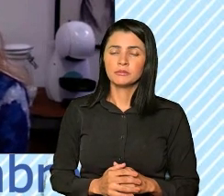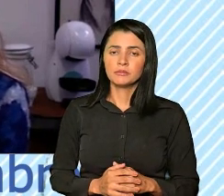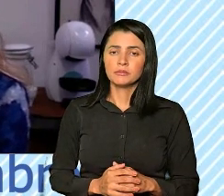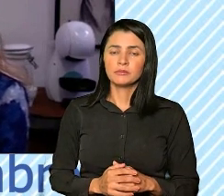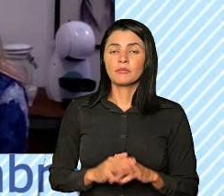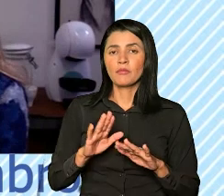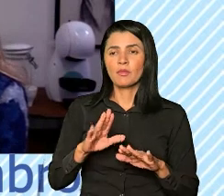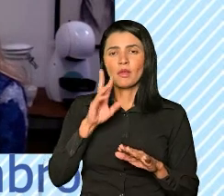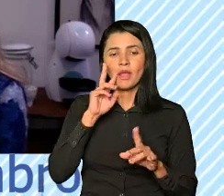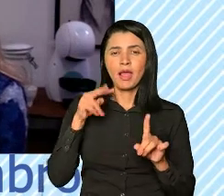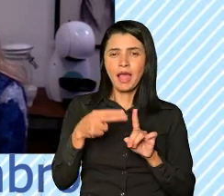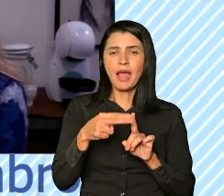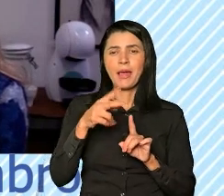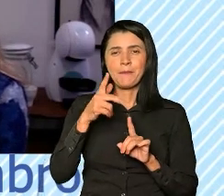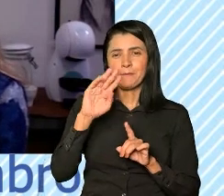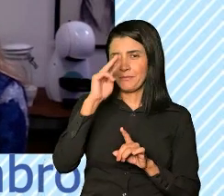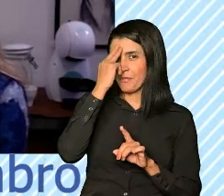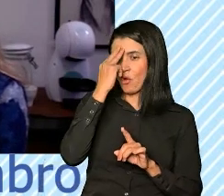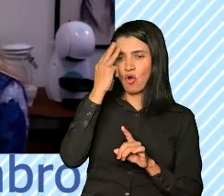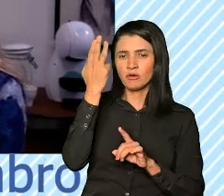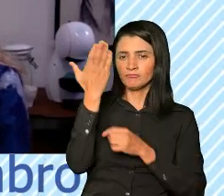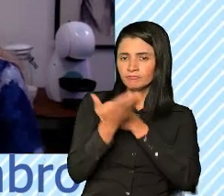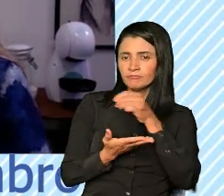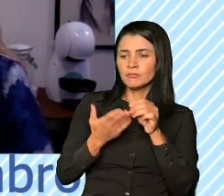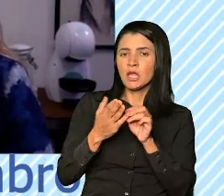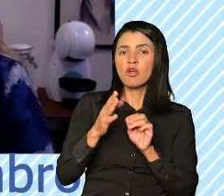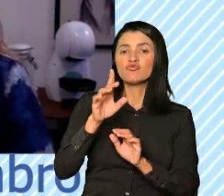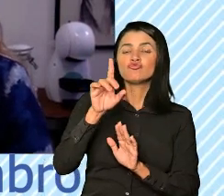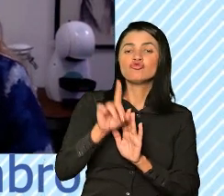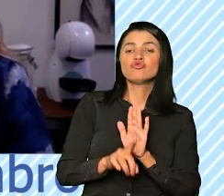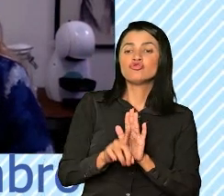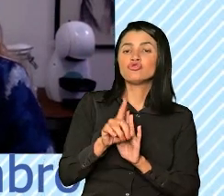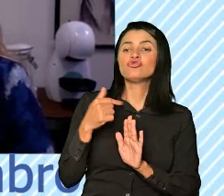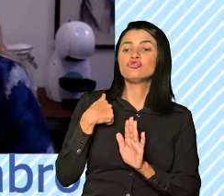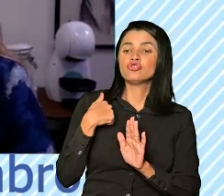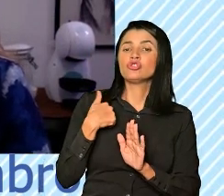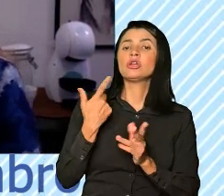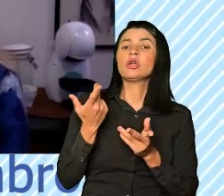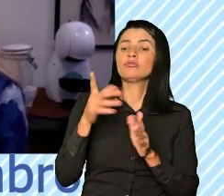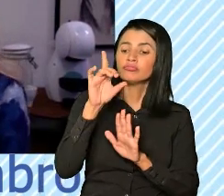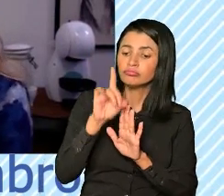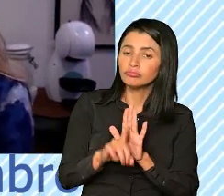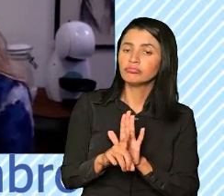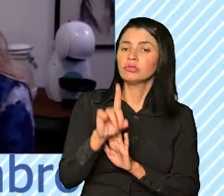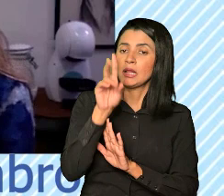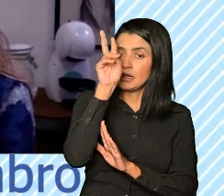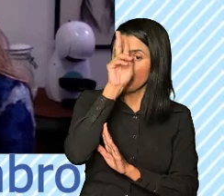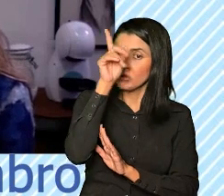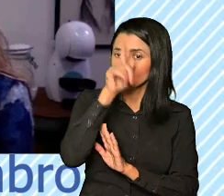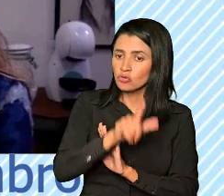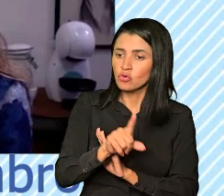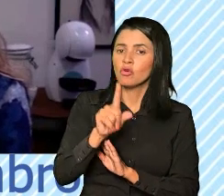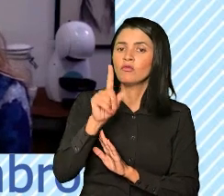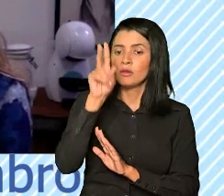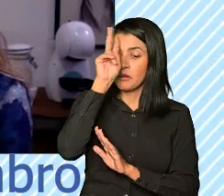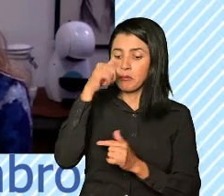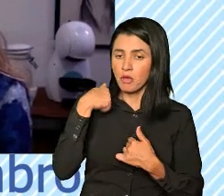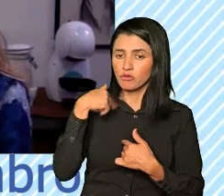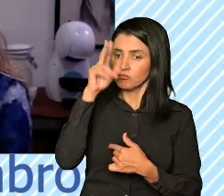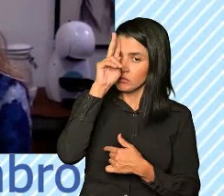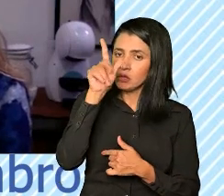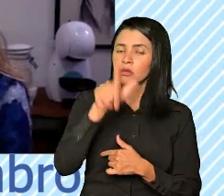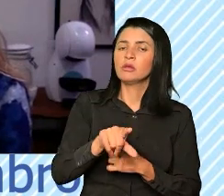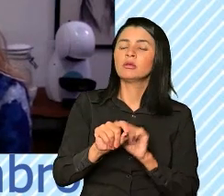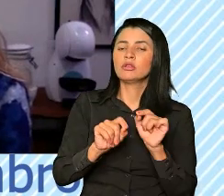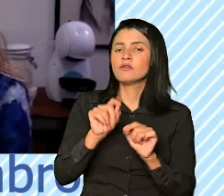da memória enquanto direito, ou seja, a memória como direito à memória, ou direito ao relembrar, ao ser relembrado, a